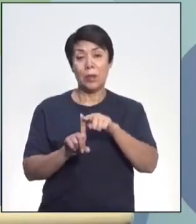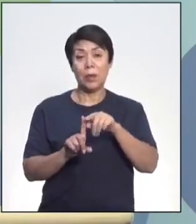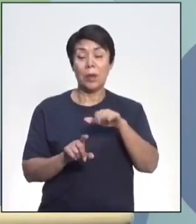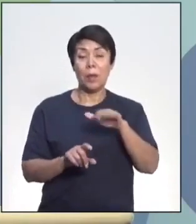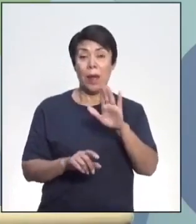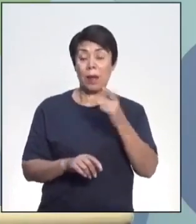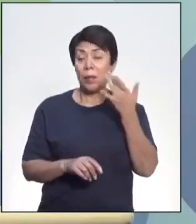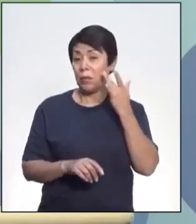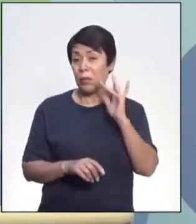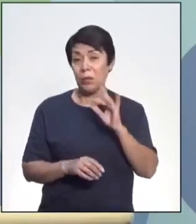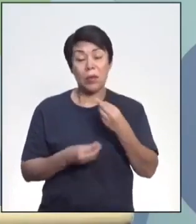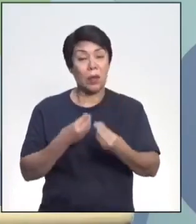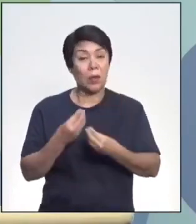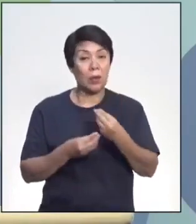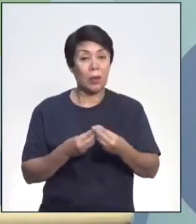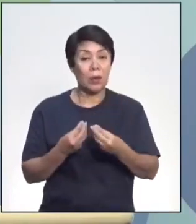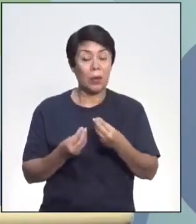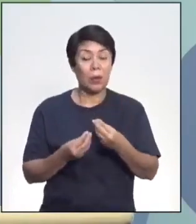que isso